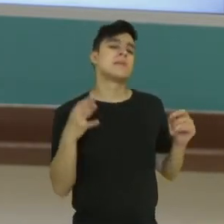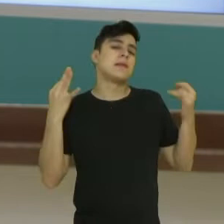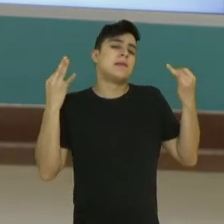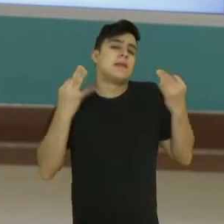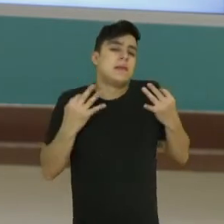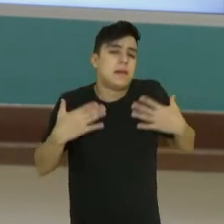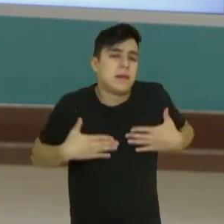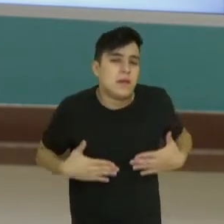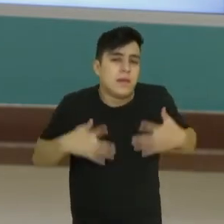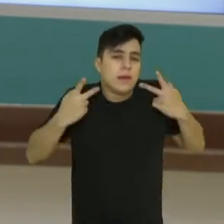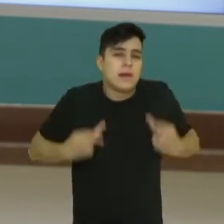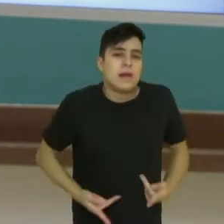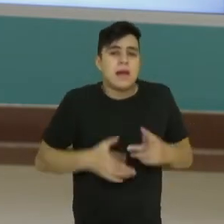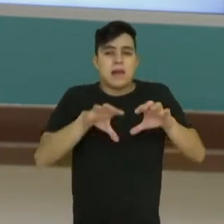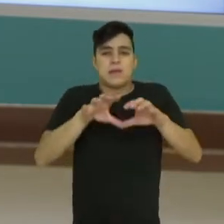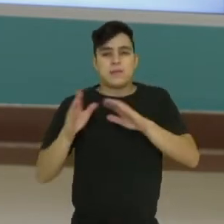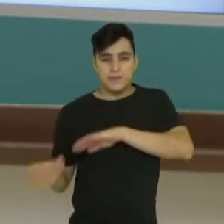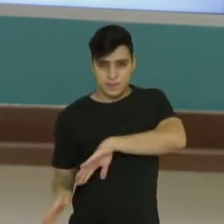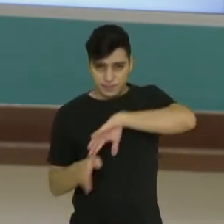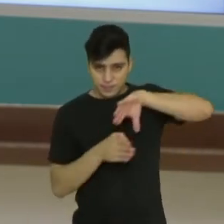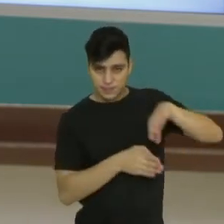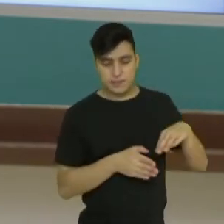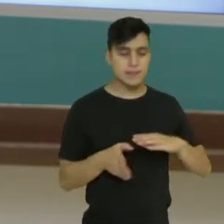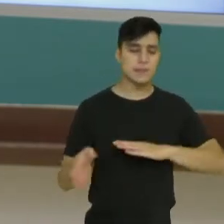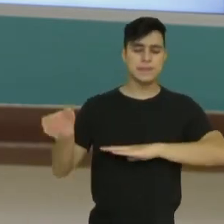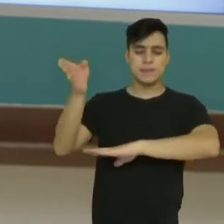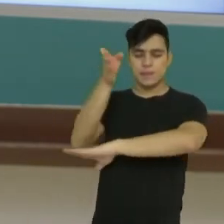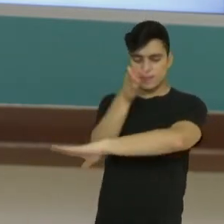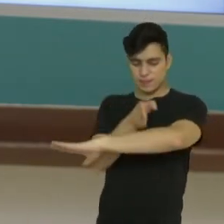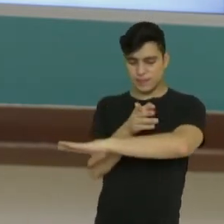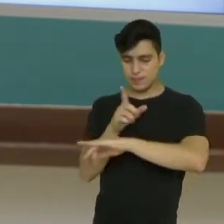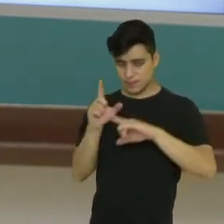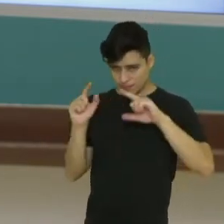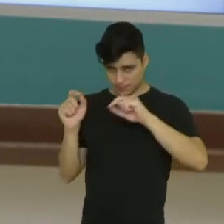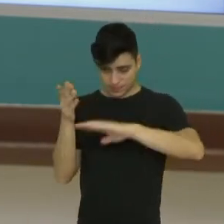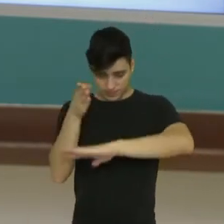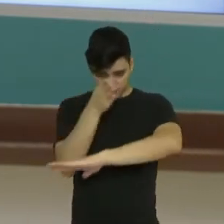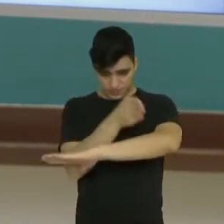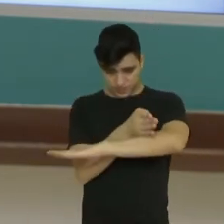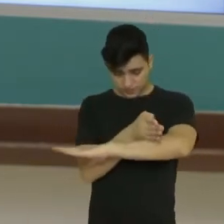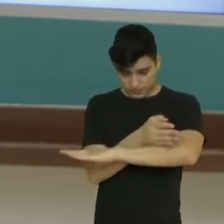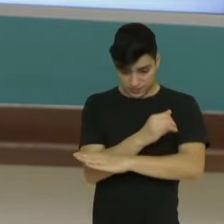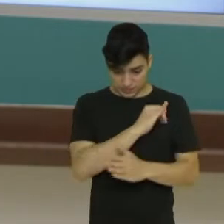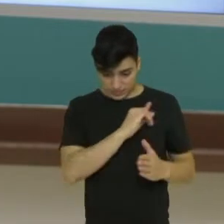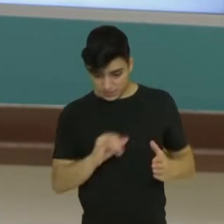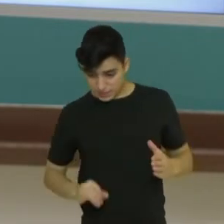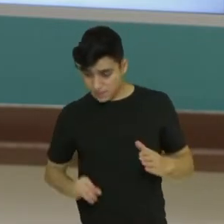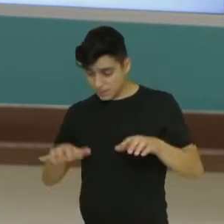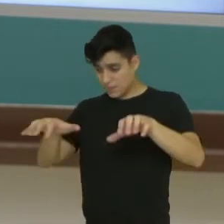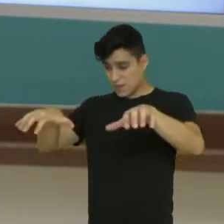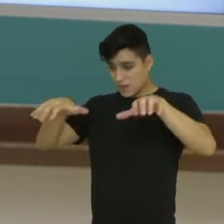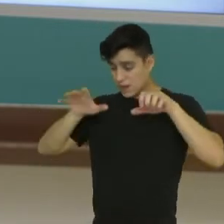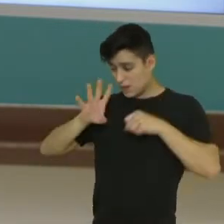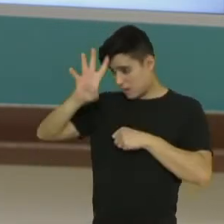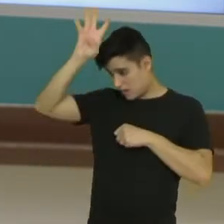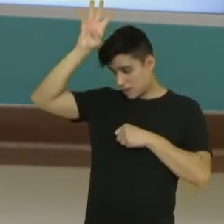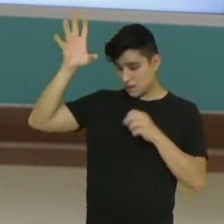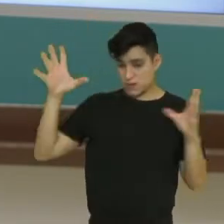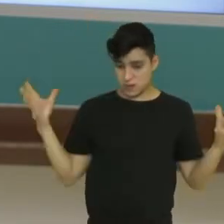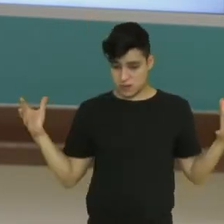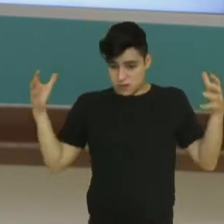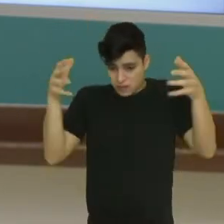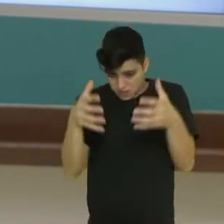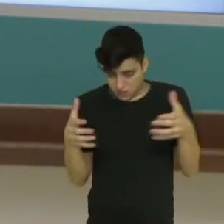corpo humano é isso. Mas chegamos na Idade Média. A Idade Média ela é um momento em que o Império Romano ele já estava unido juntamente